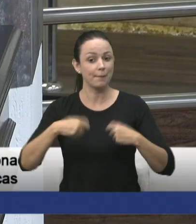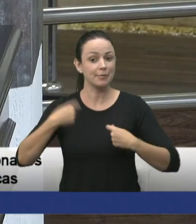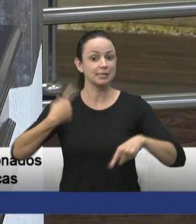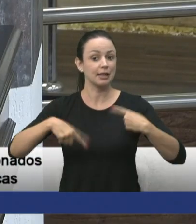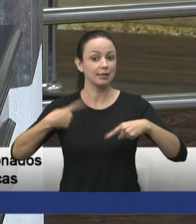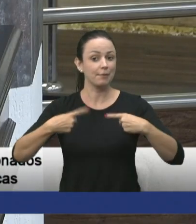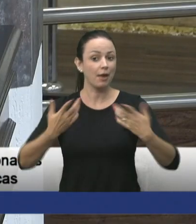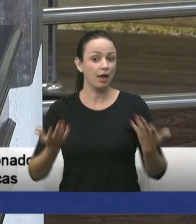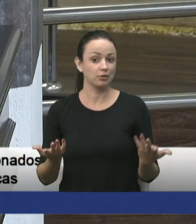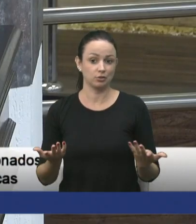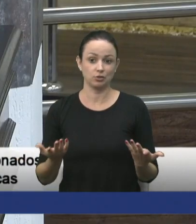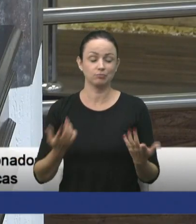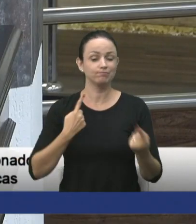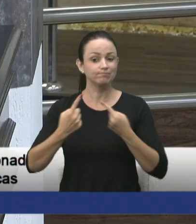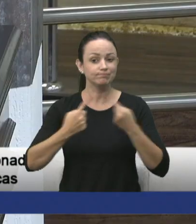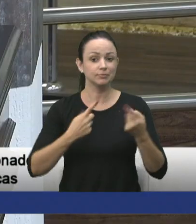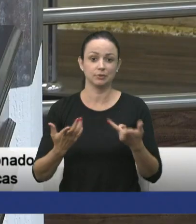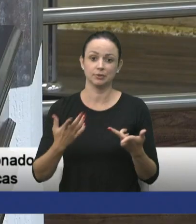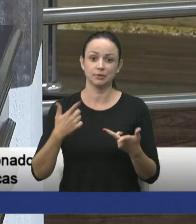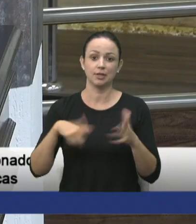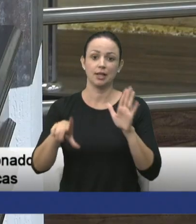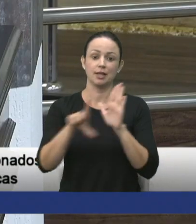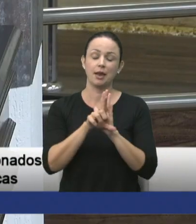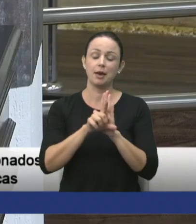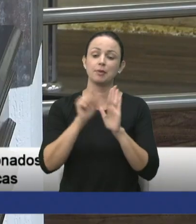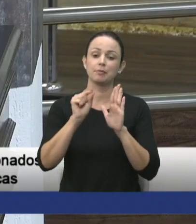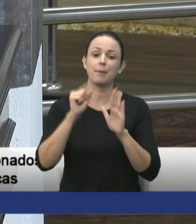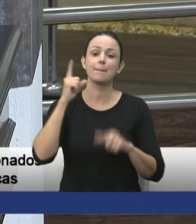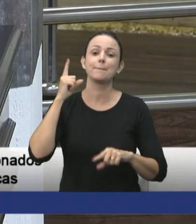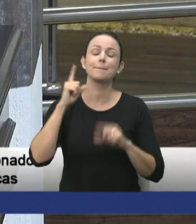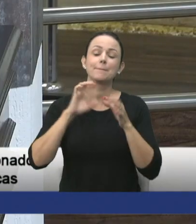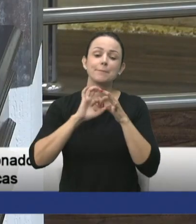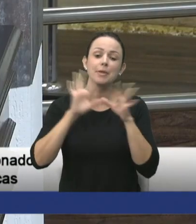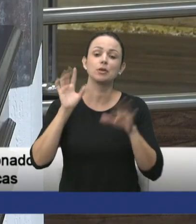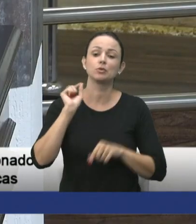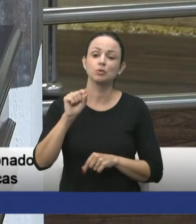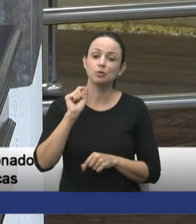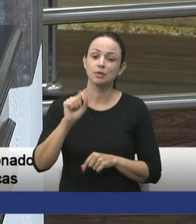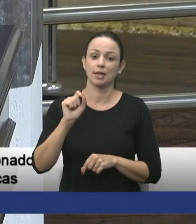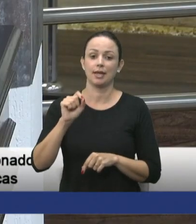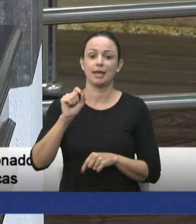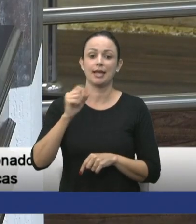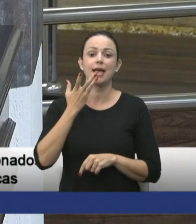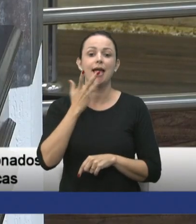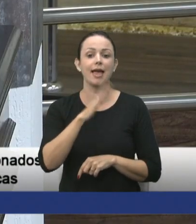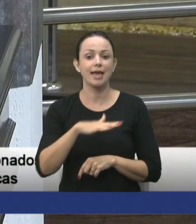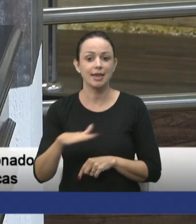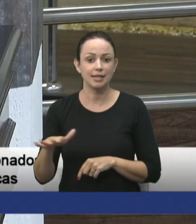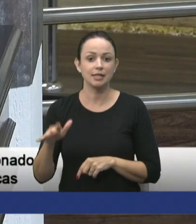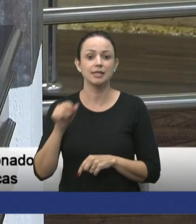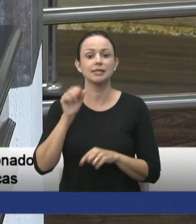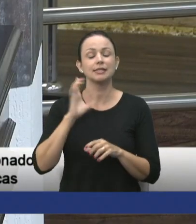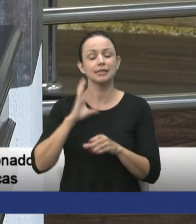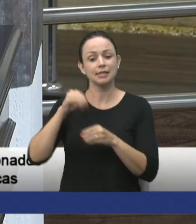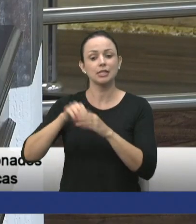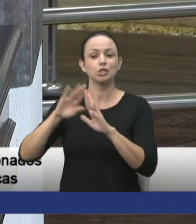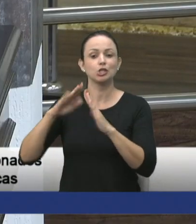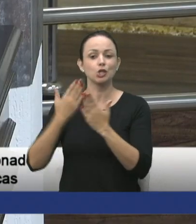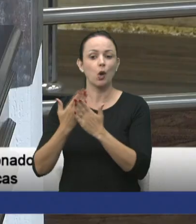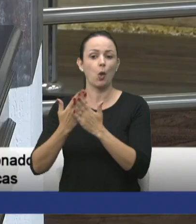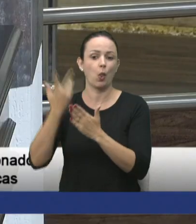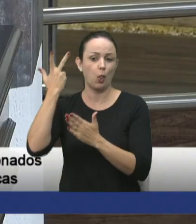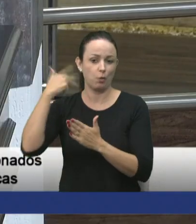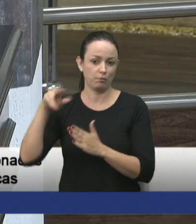a legislação permite que, preferencialmente, as crianças estejam na rede regular. Mas nós